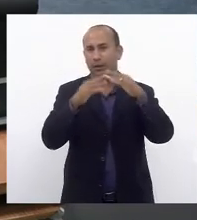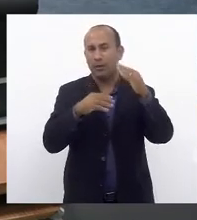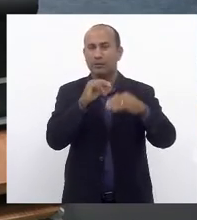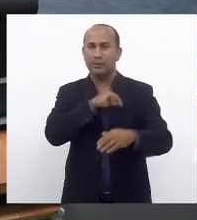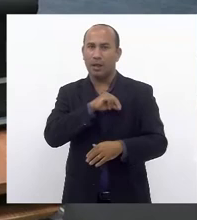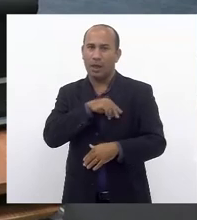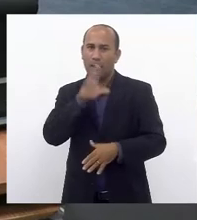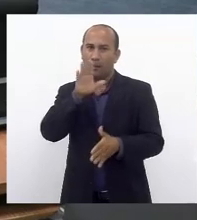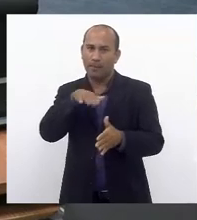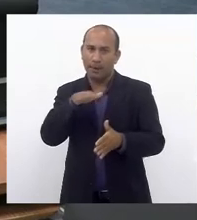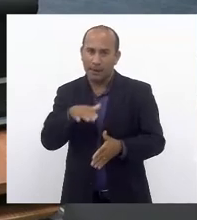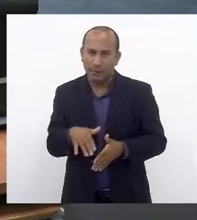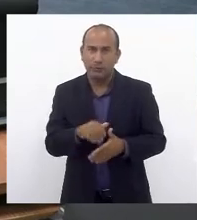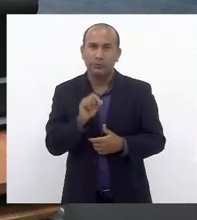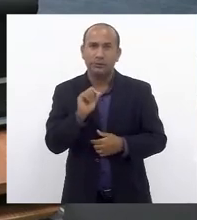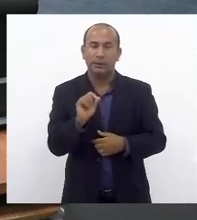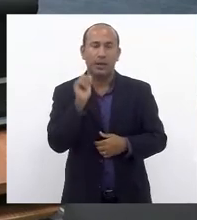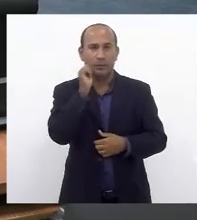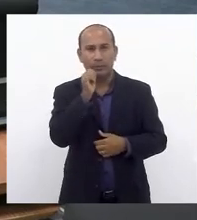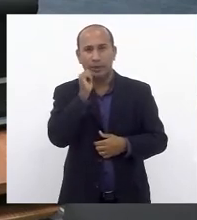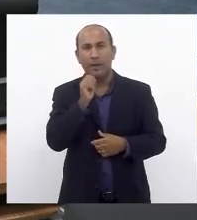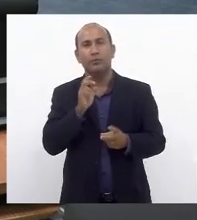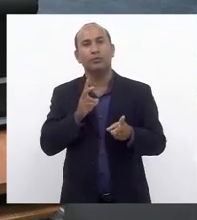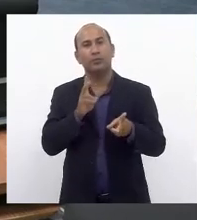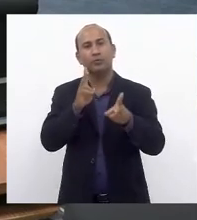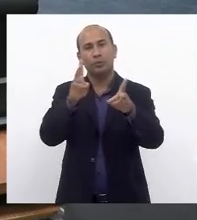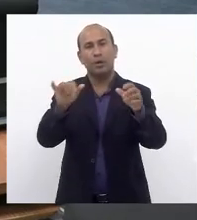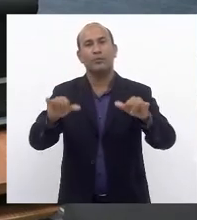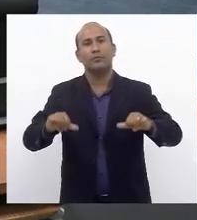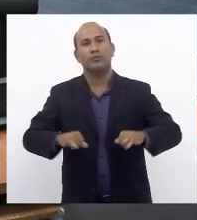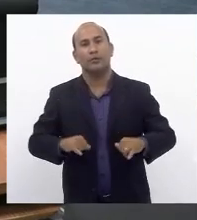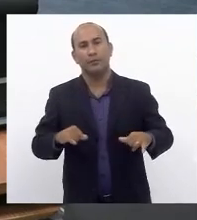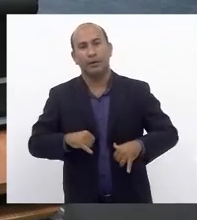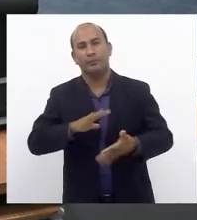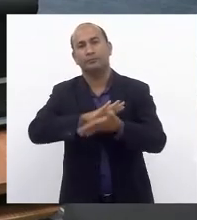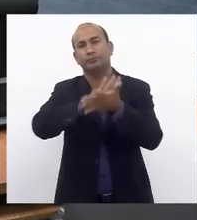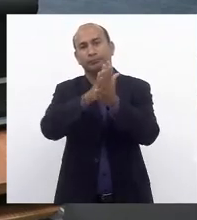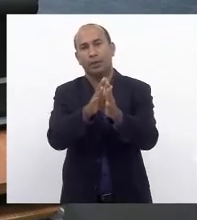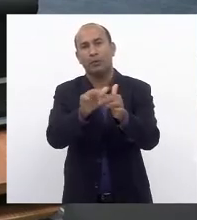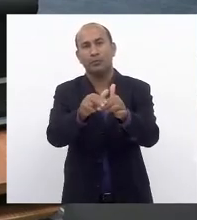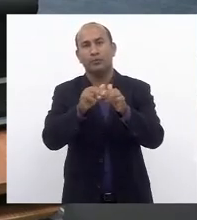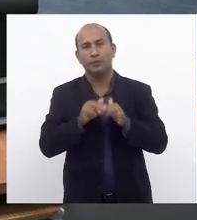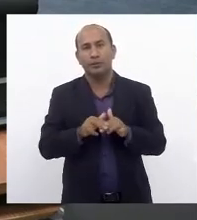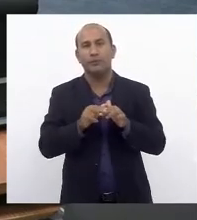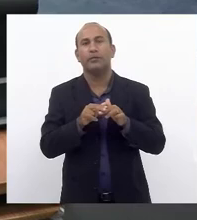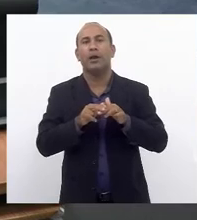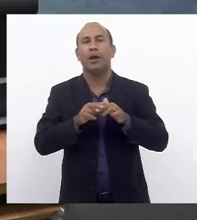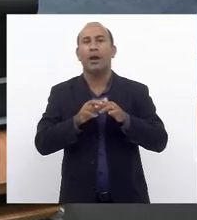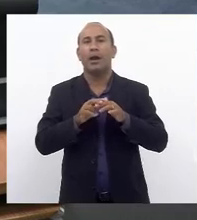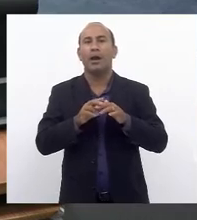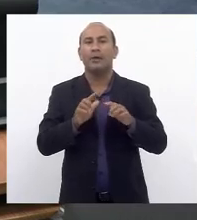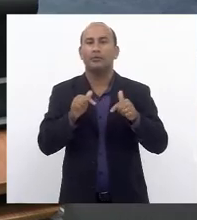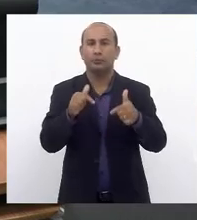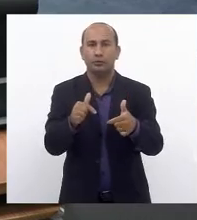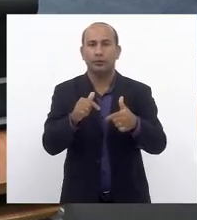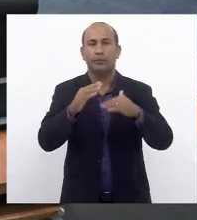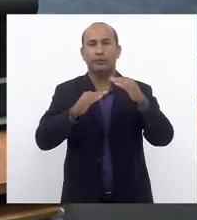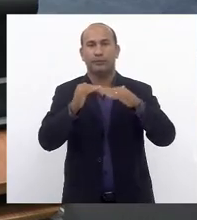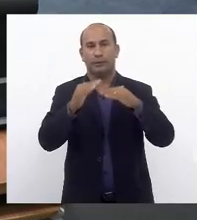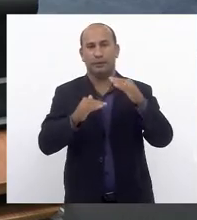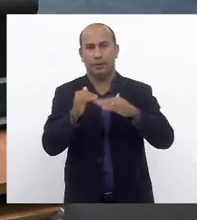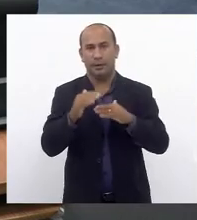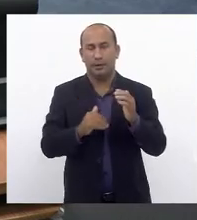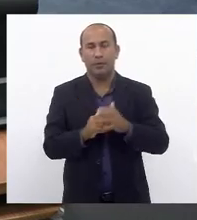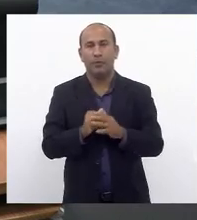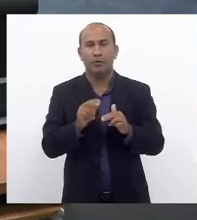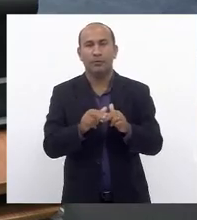valorização e que as mulheres continuam sofrendo discriminação em relação às suas atividades profissionais.